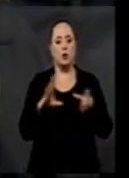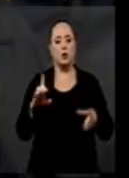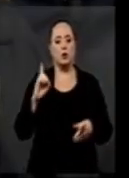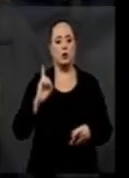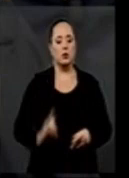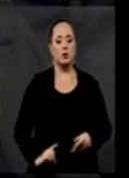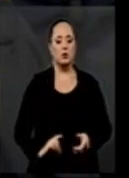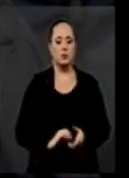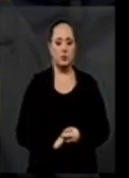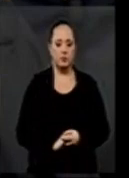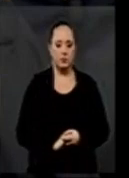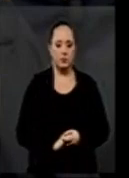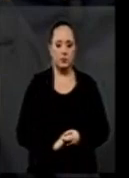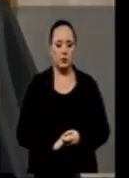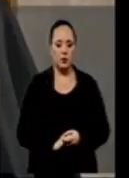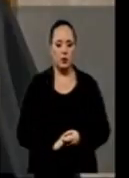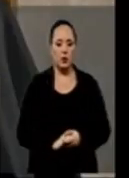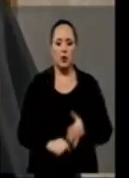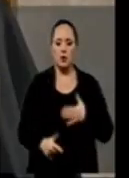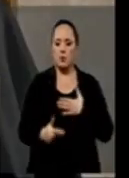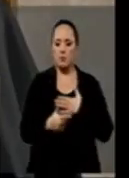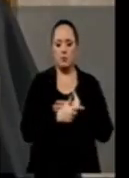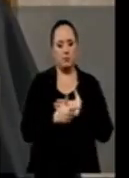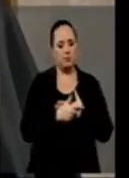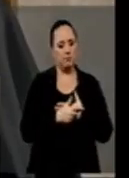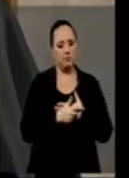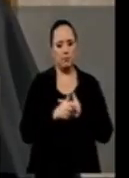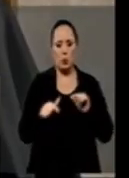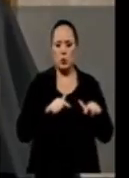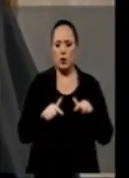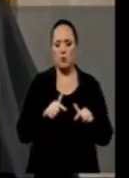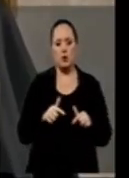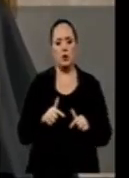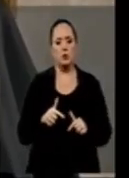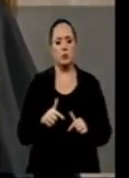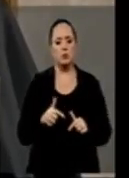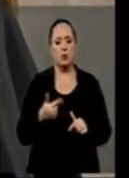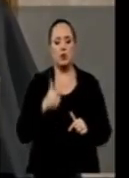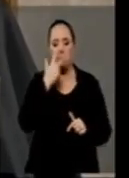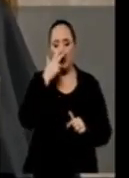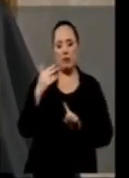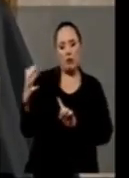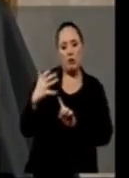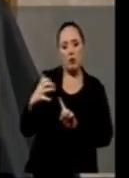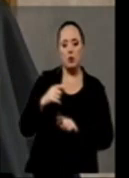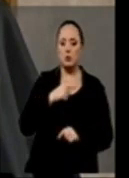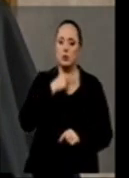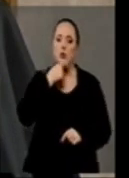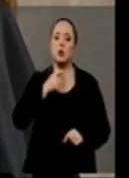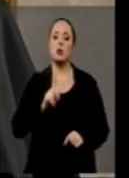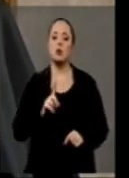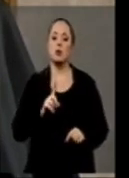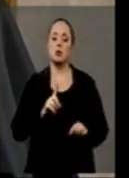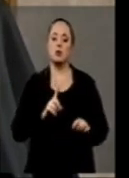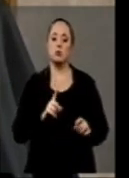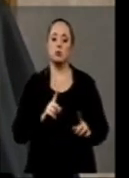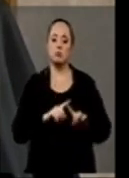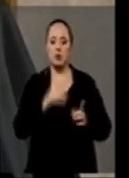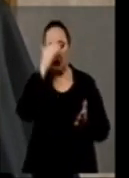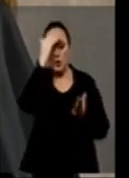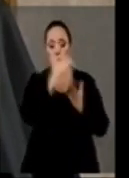essa função se exerce sem predomínio ou interferências nas competências constitucionais